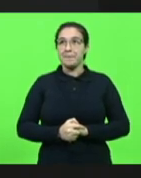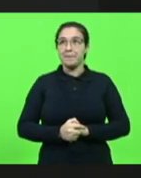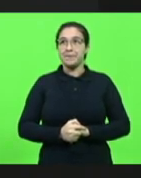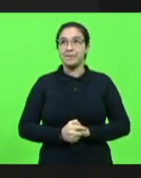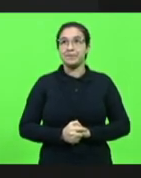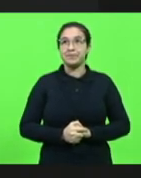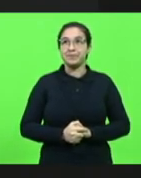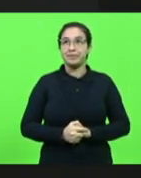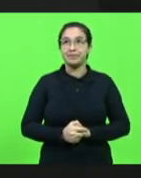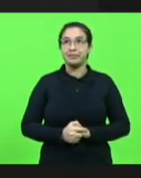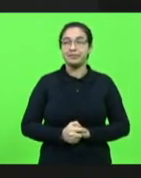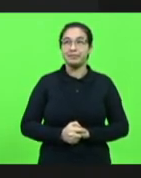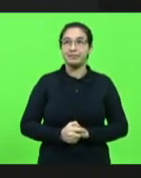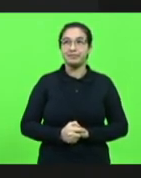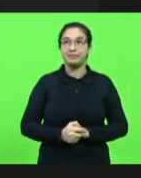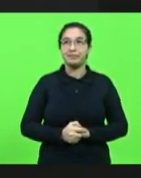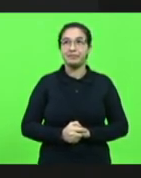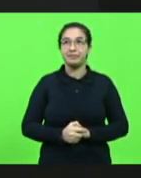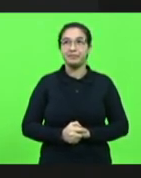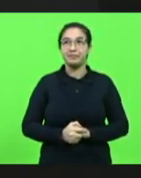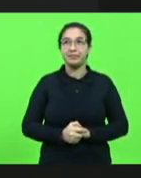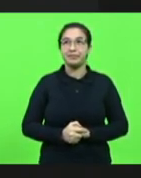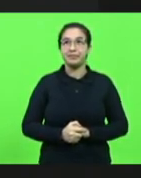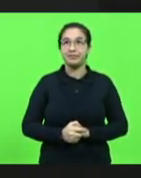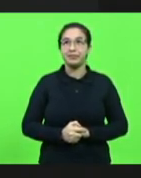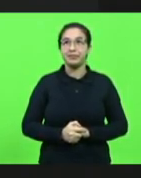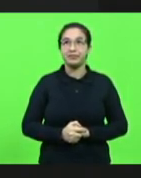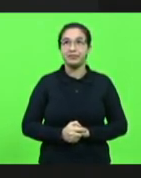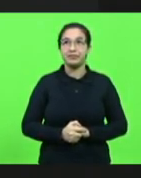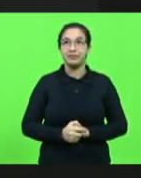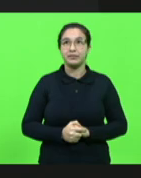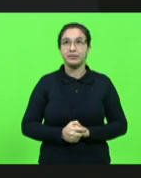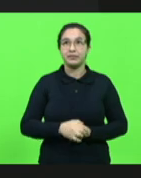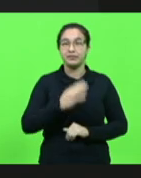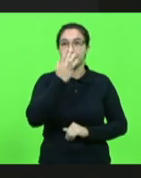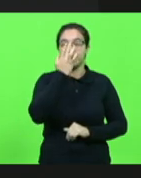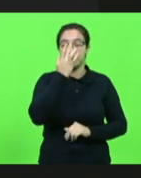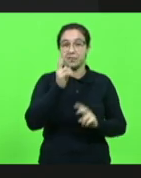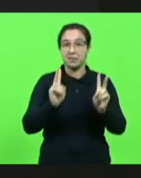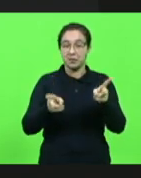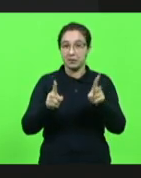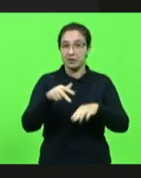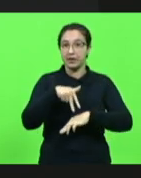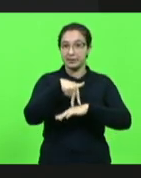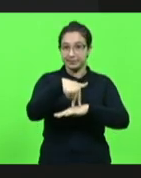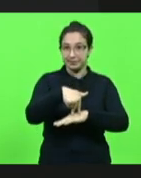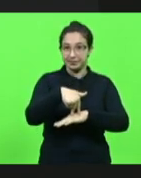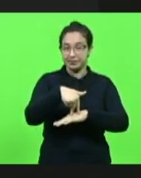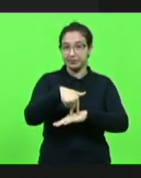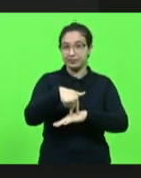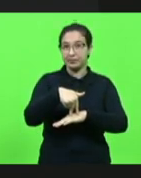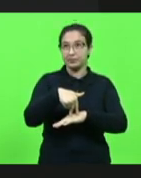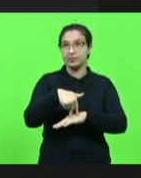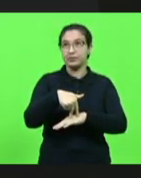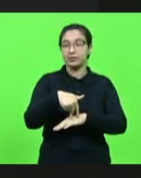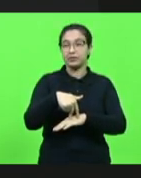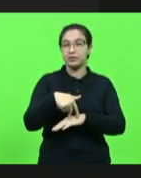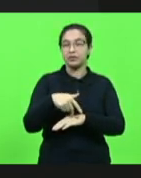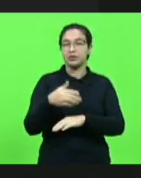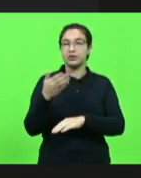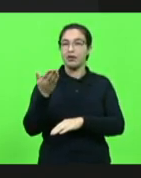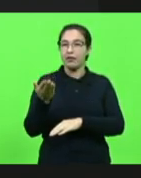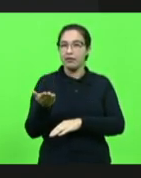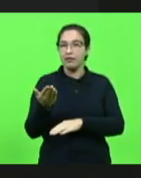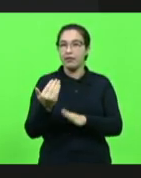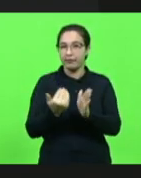João, eu pediria ao presidente Moacir que permanecesse na tribuna por mais uns minutos aí.